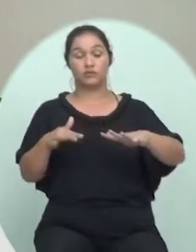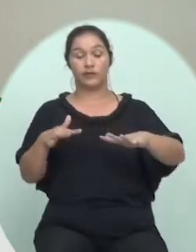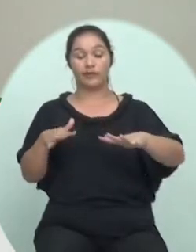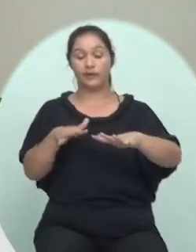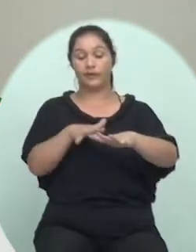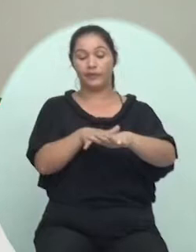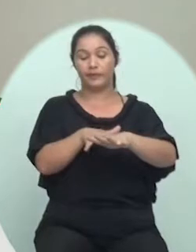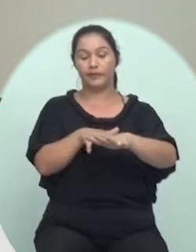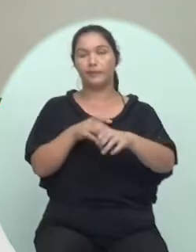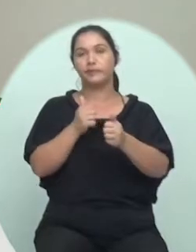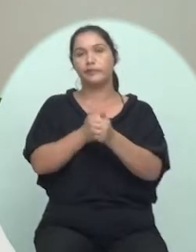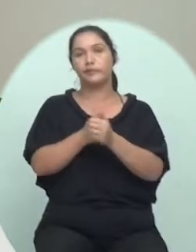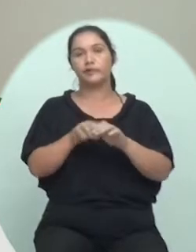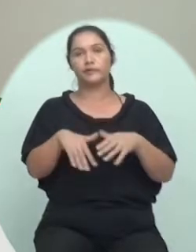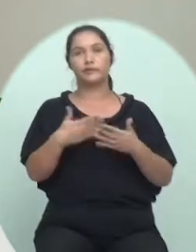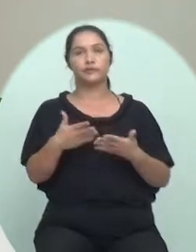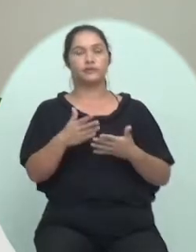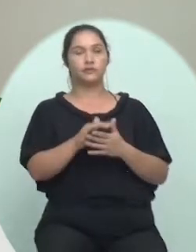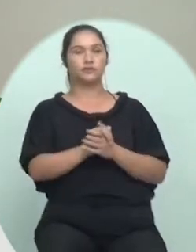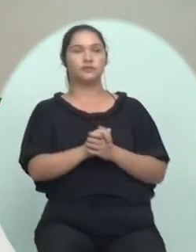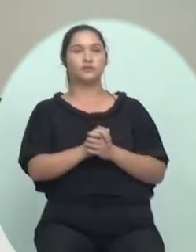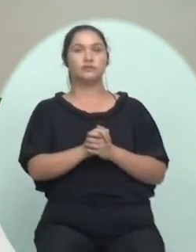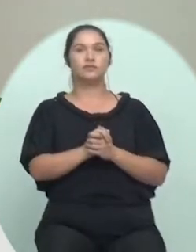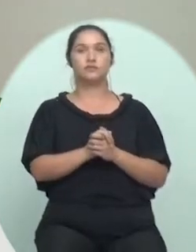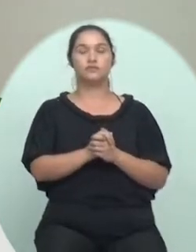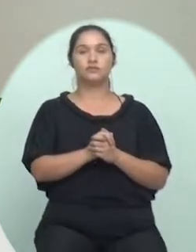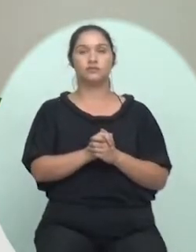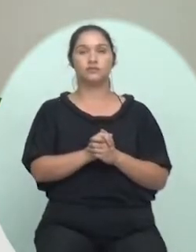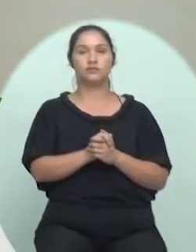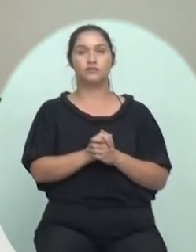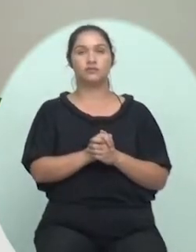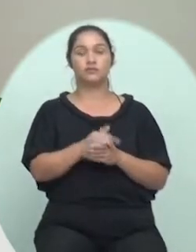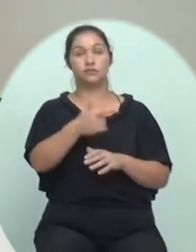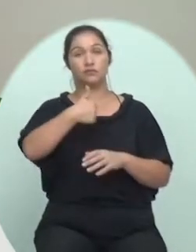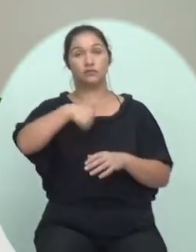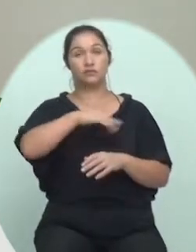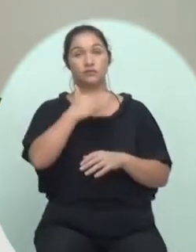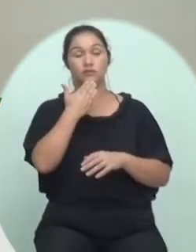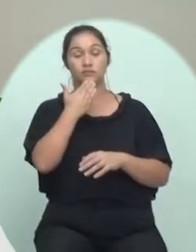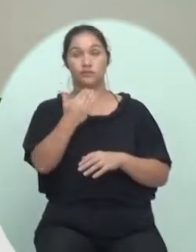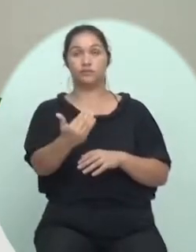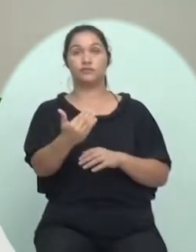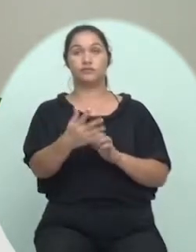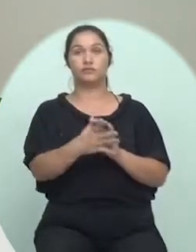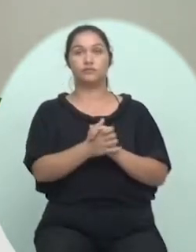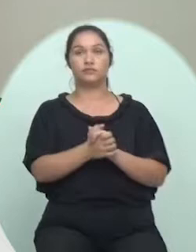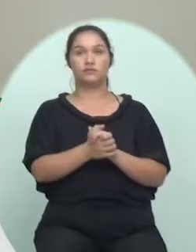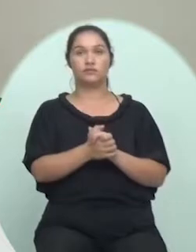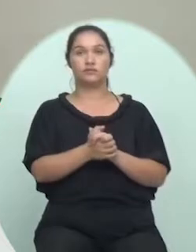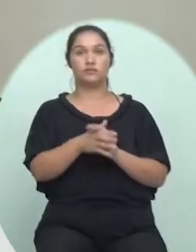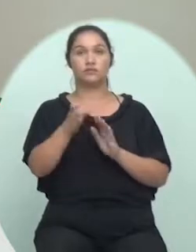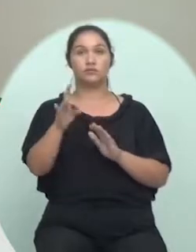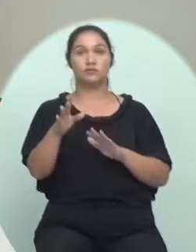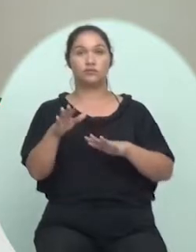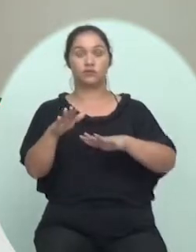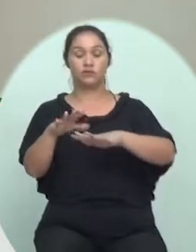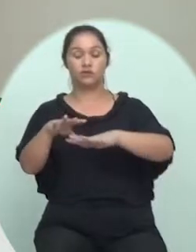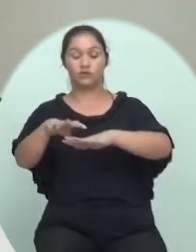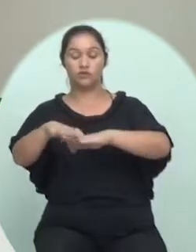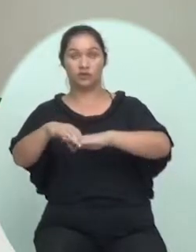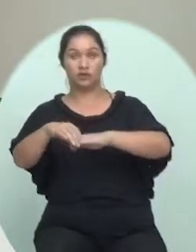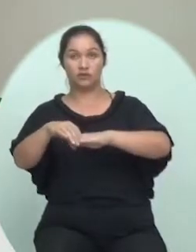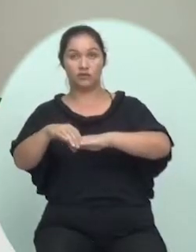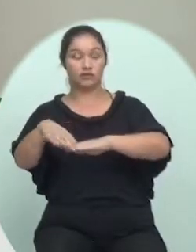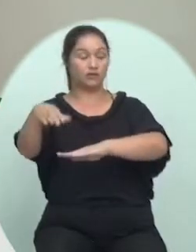tentando notificar a própria igreja ali em relação a isso. Então nós estamos solicitando só a remoção da faixa de pedestre que